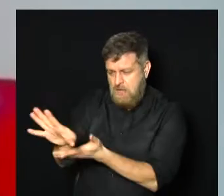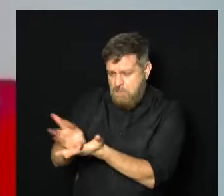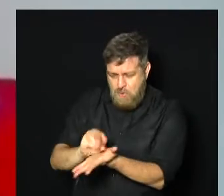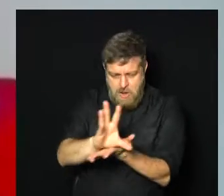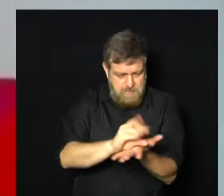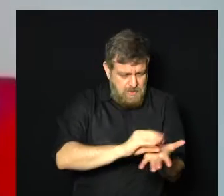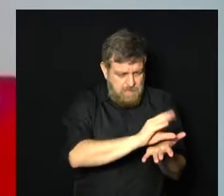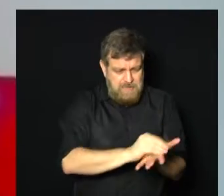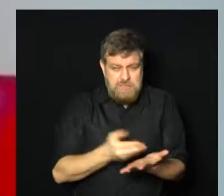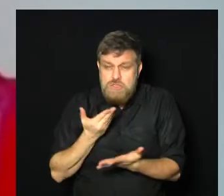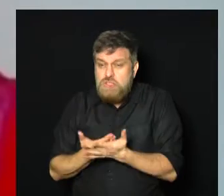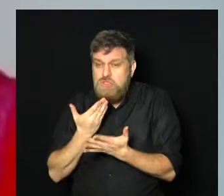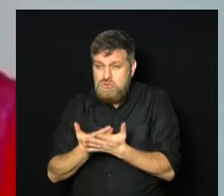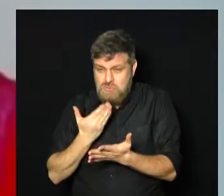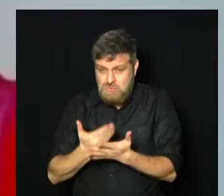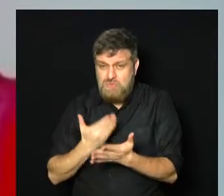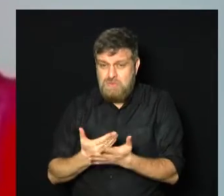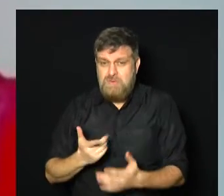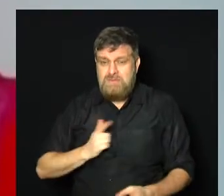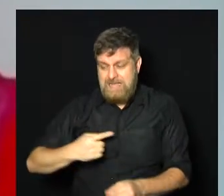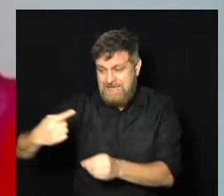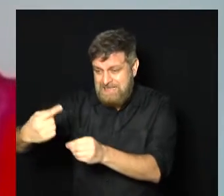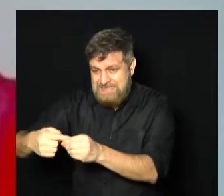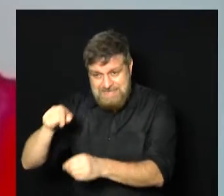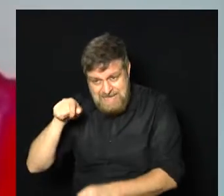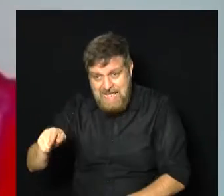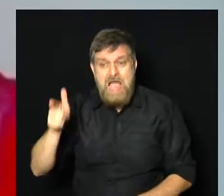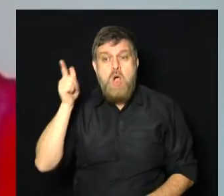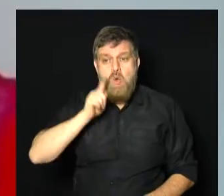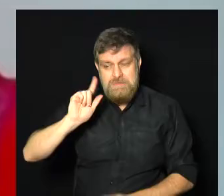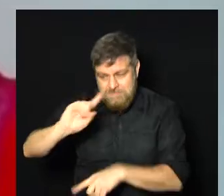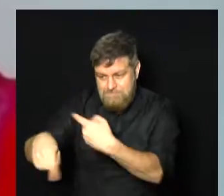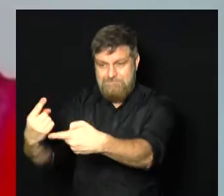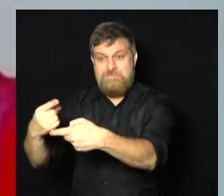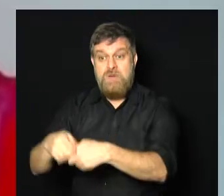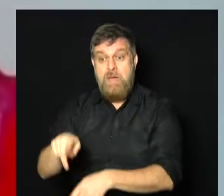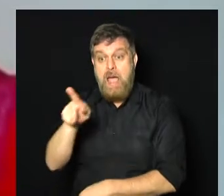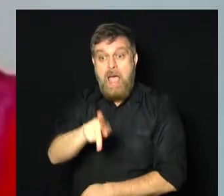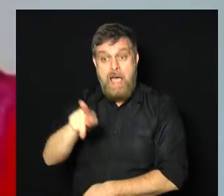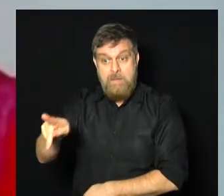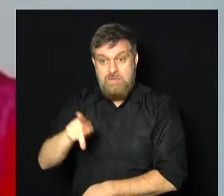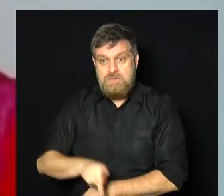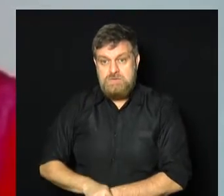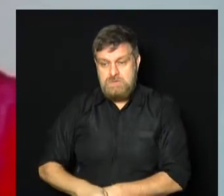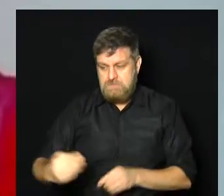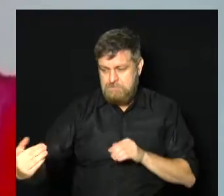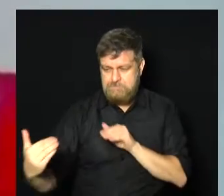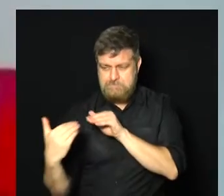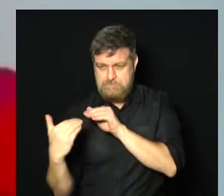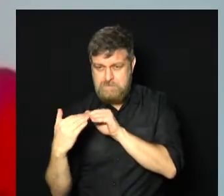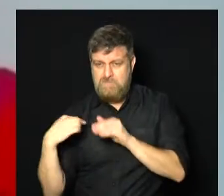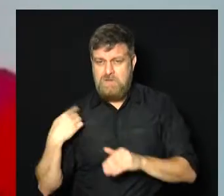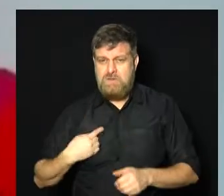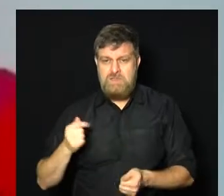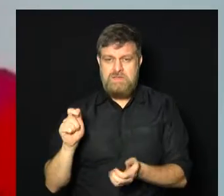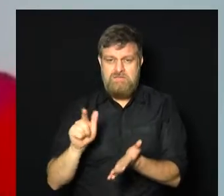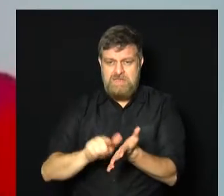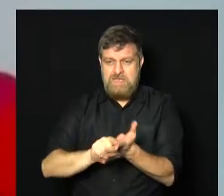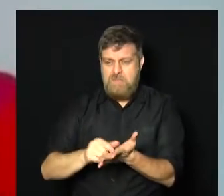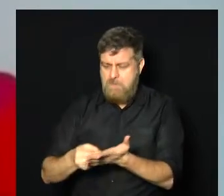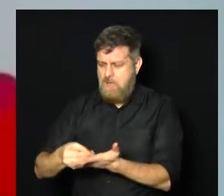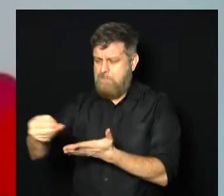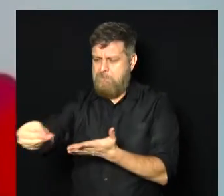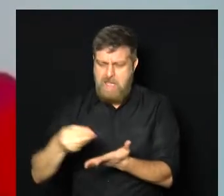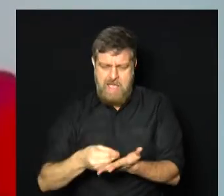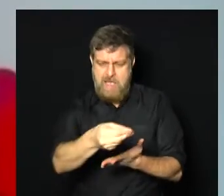aproximou, de outras cidades que conquistaram o cargo de professoras. Já fizemos panfletagem, paralisação das horas